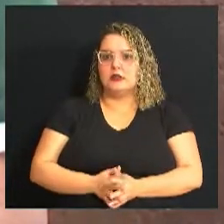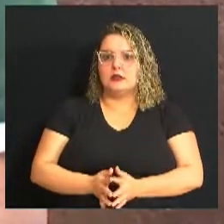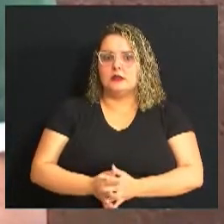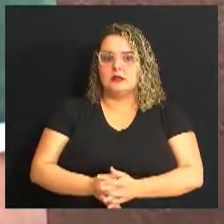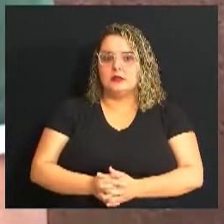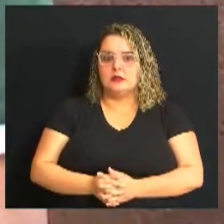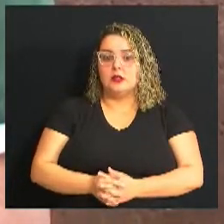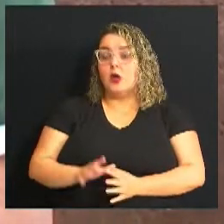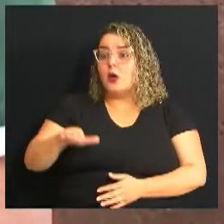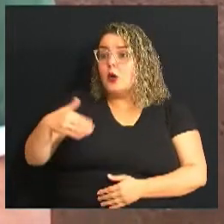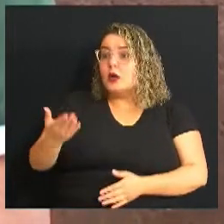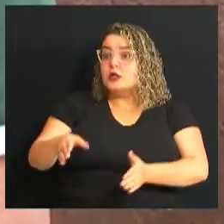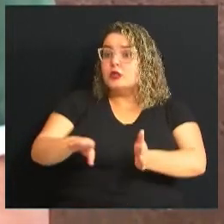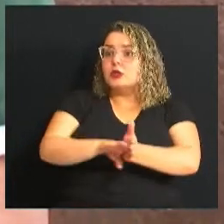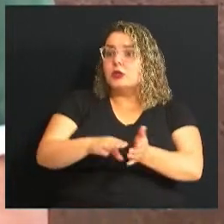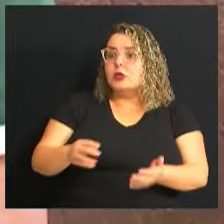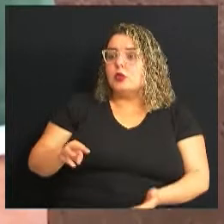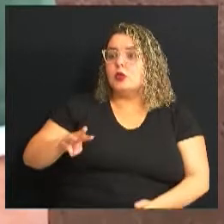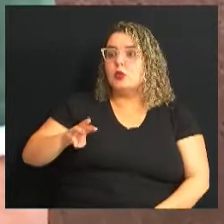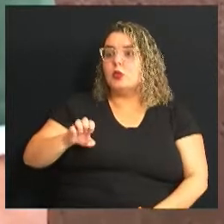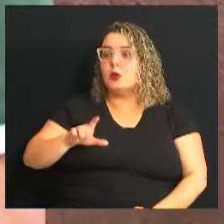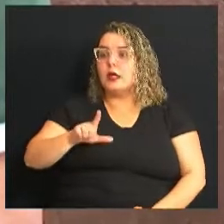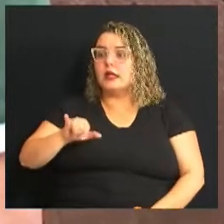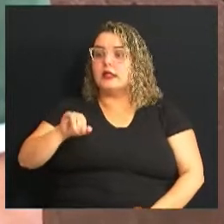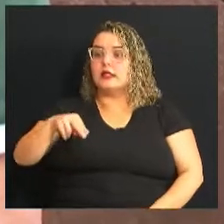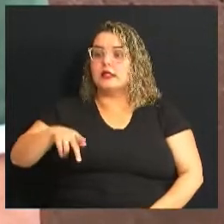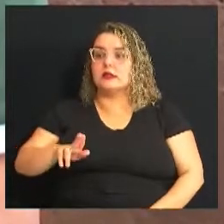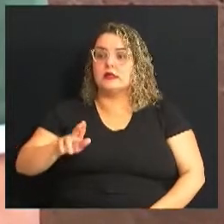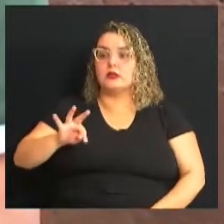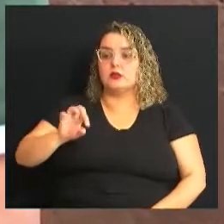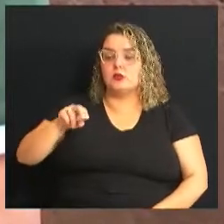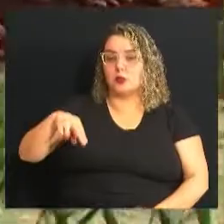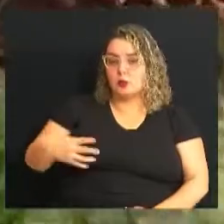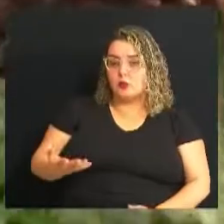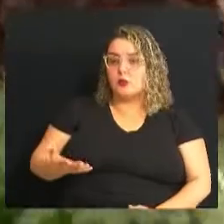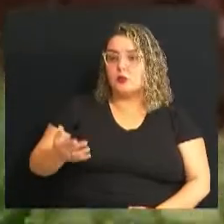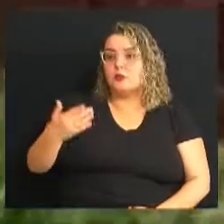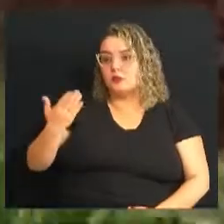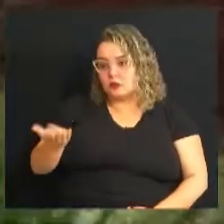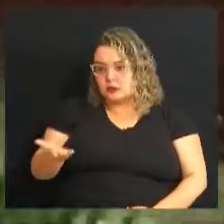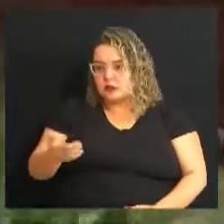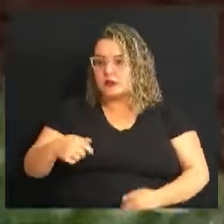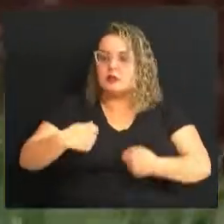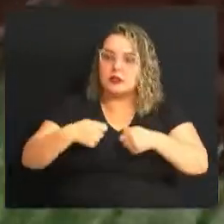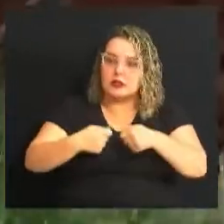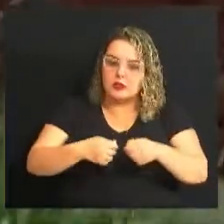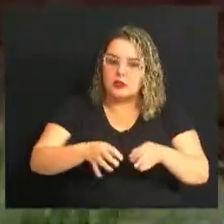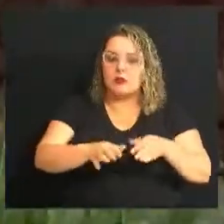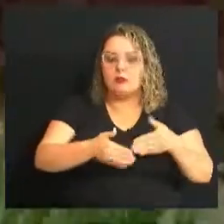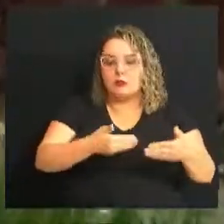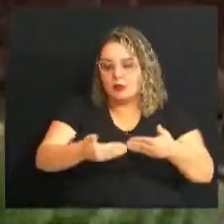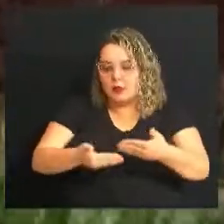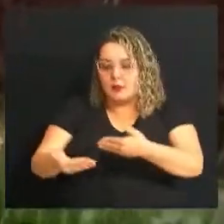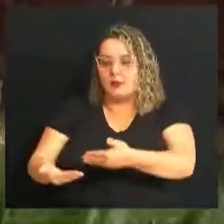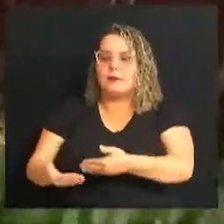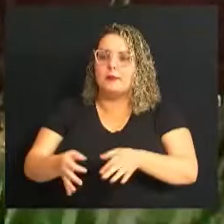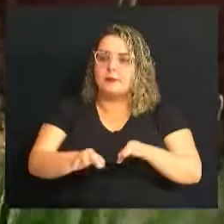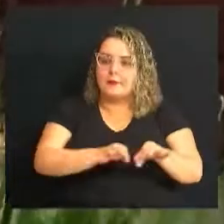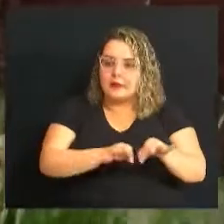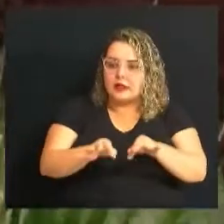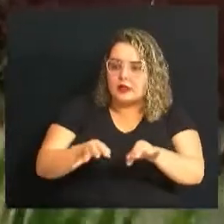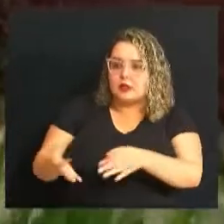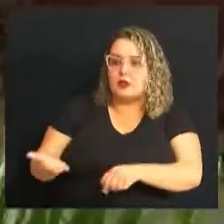Quando você chegou aqui, Wellington, você teve que passar por uma preparação, não é?